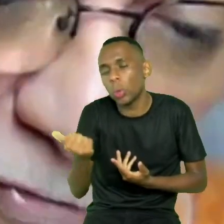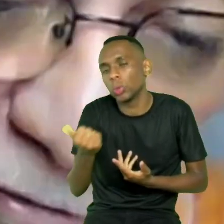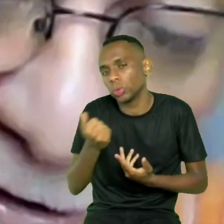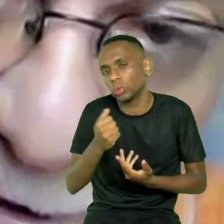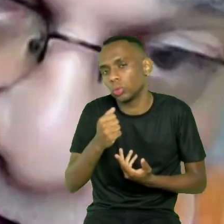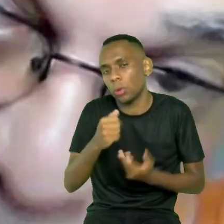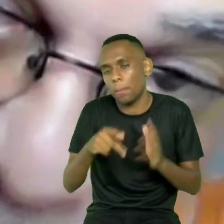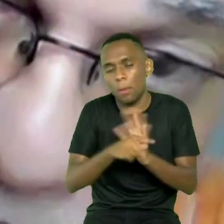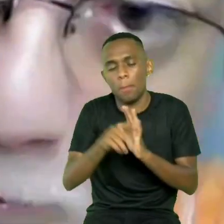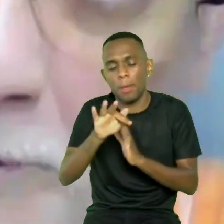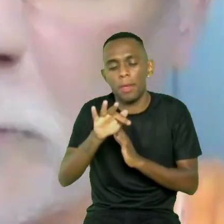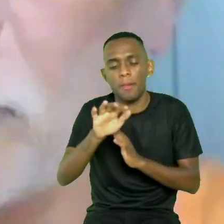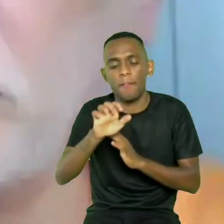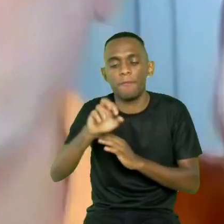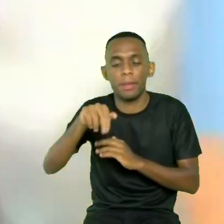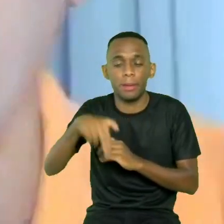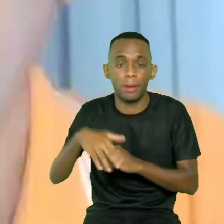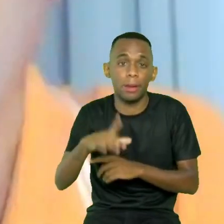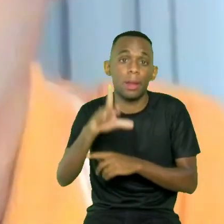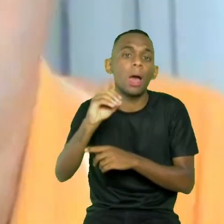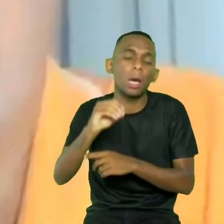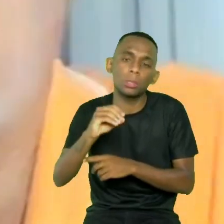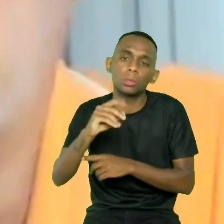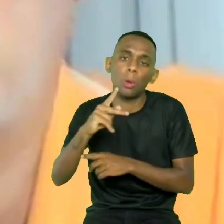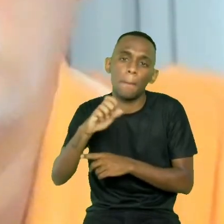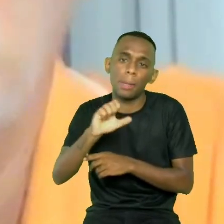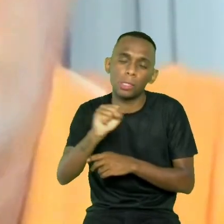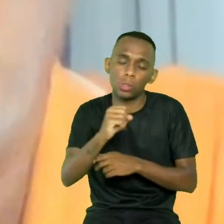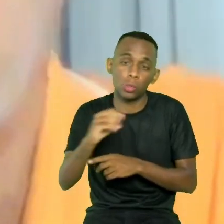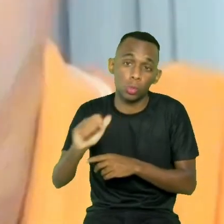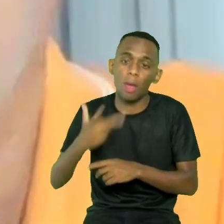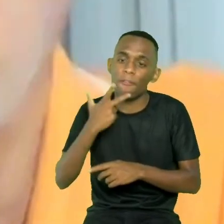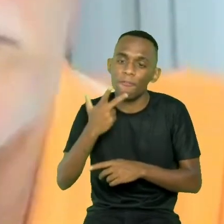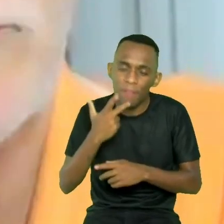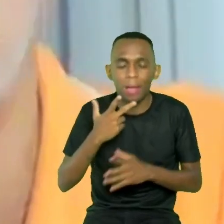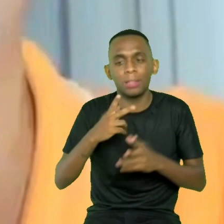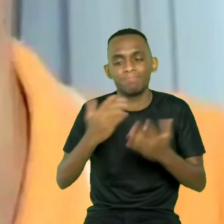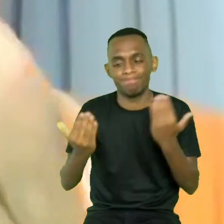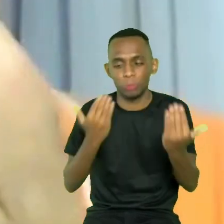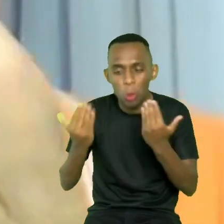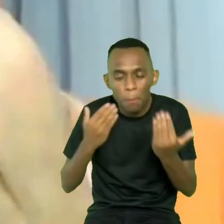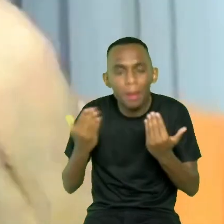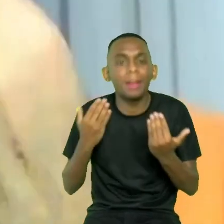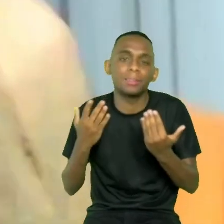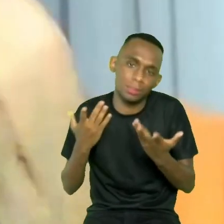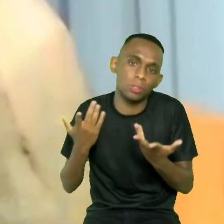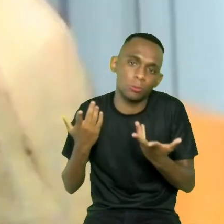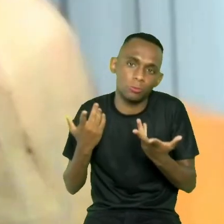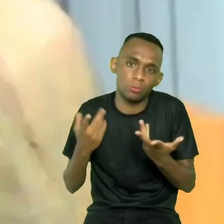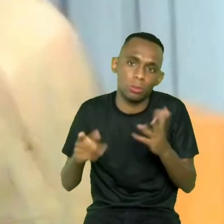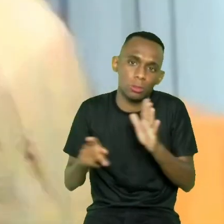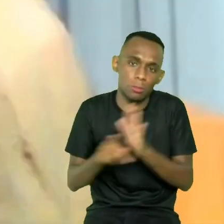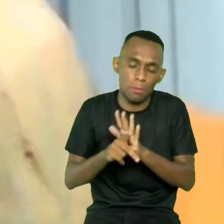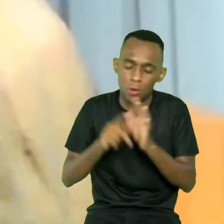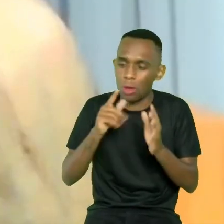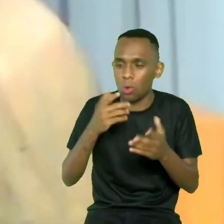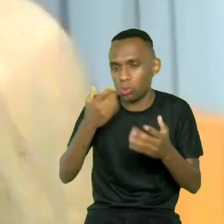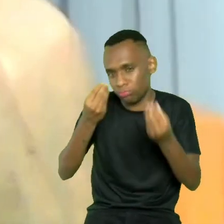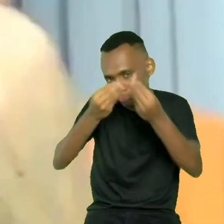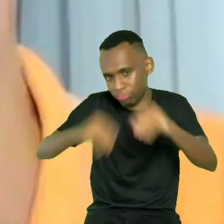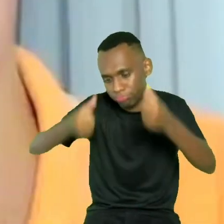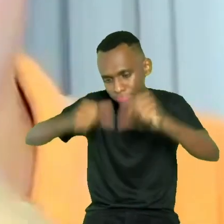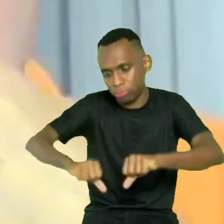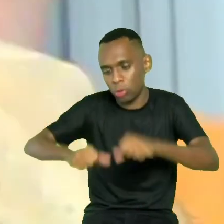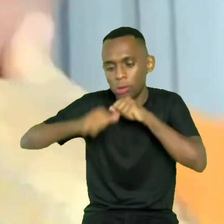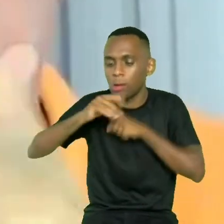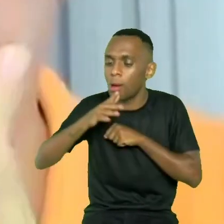fala Sim. do rio da aldeia dele, comparando com o Tejo, o grande rio de Portugal. Né? Então,